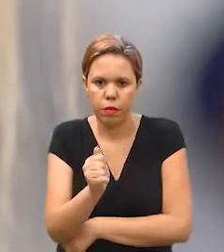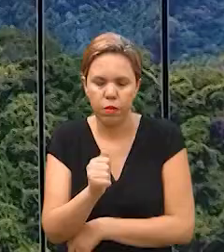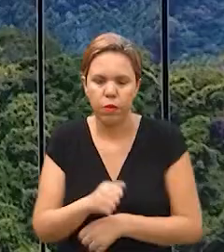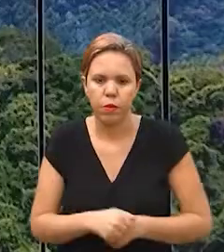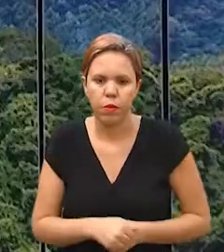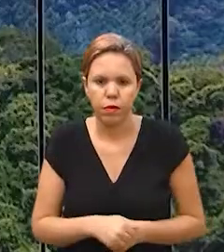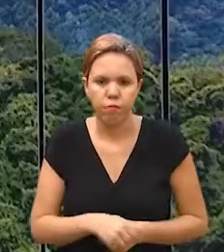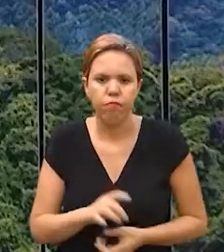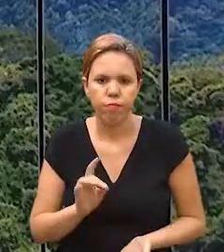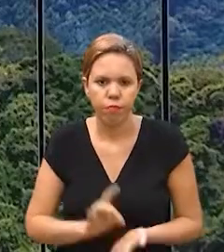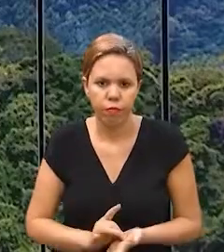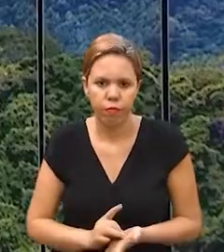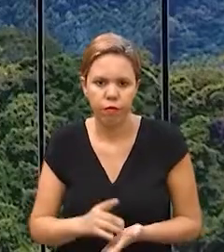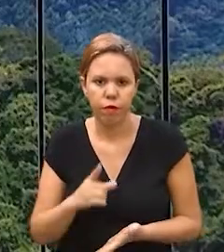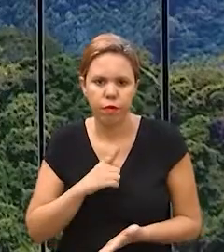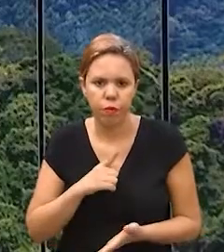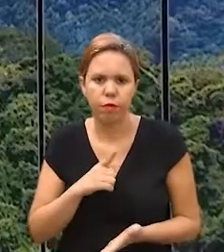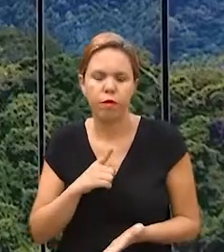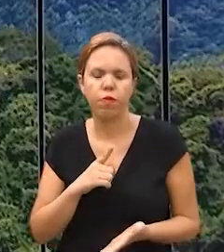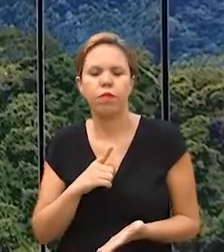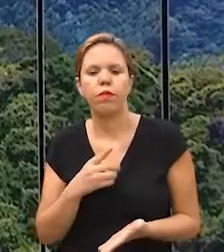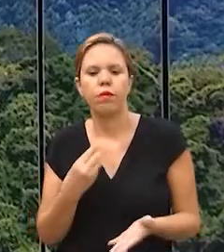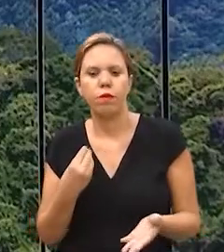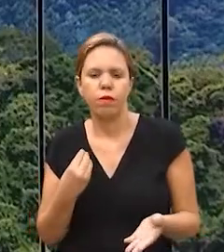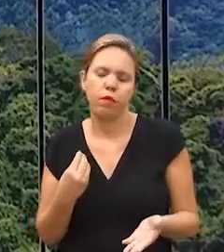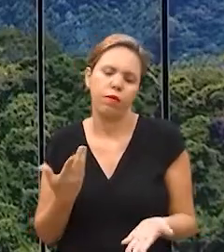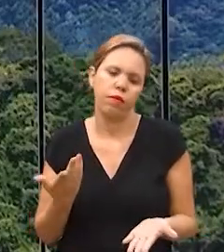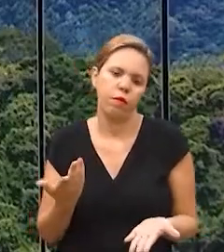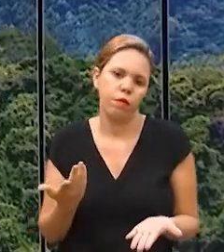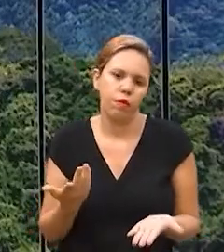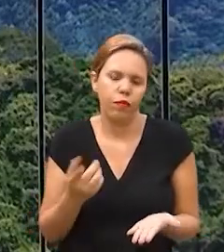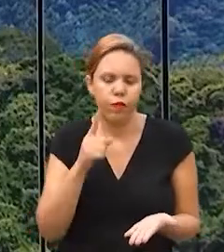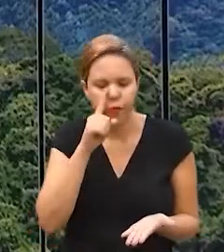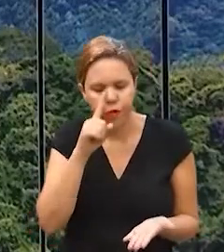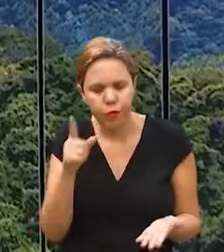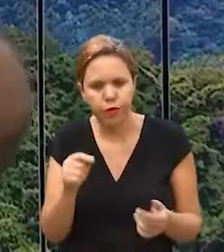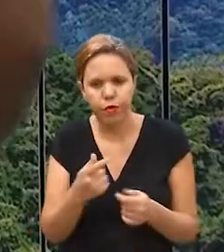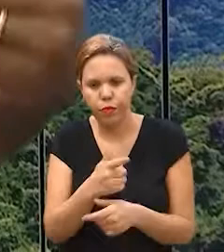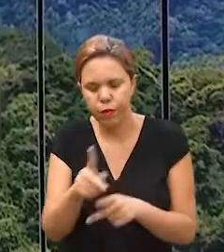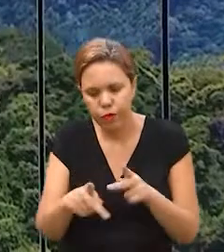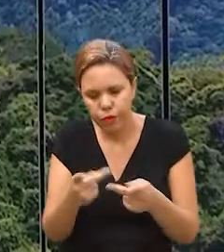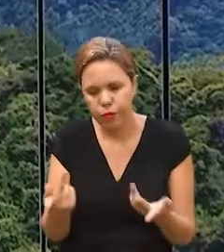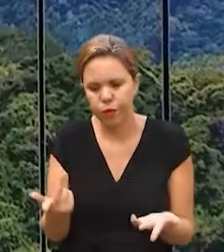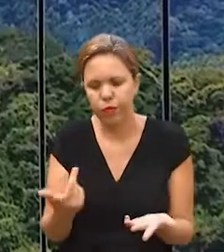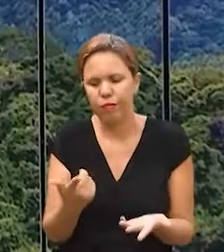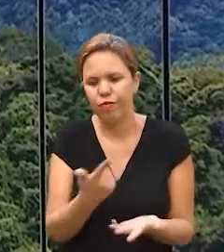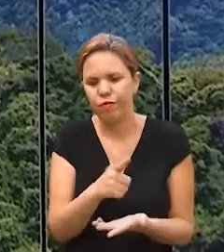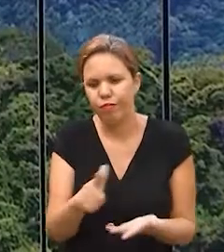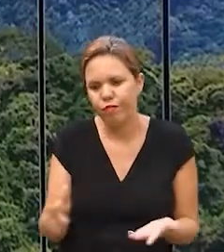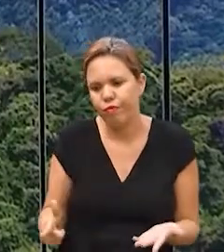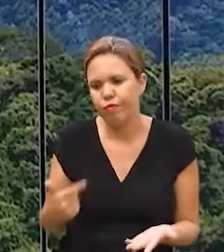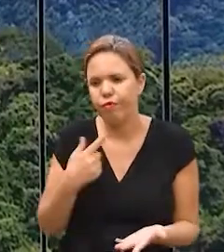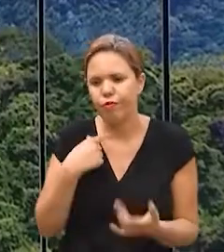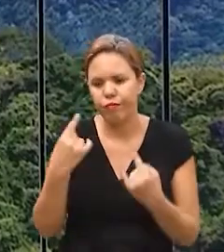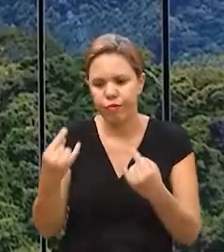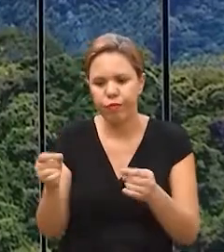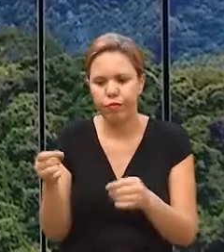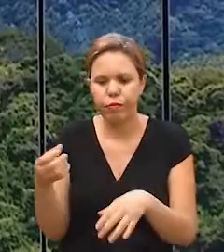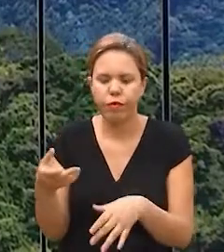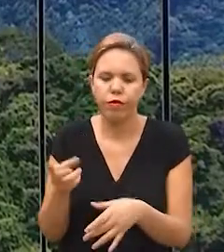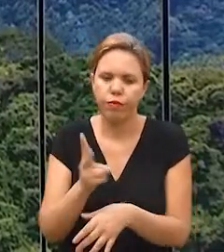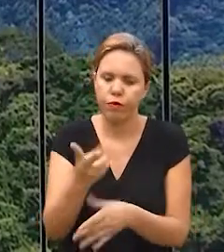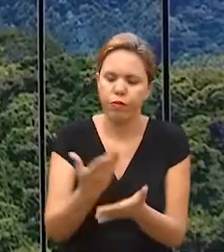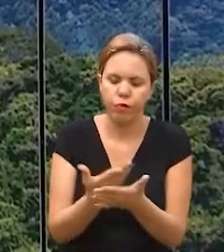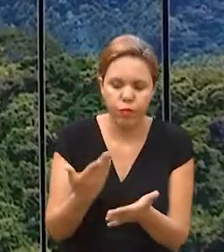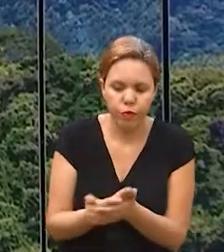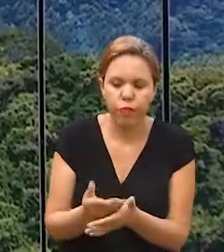EJA é realmente essa vulnerabilidade, e é aí que provoca os altos índices de